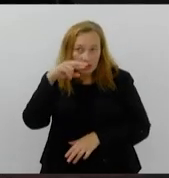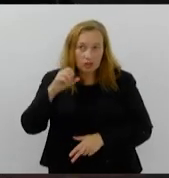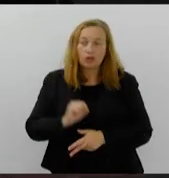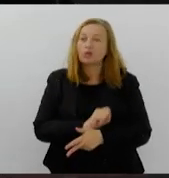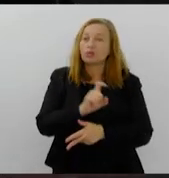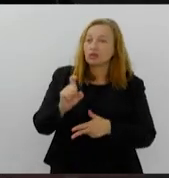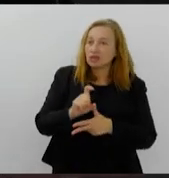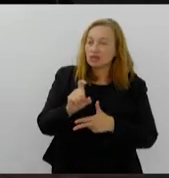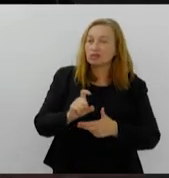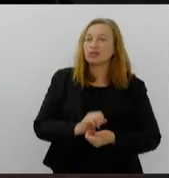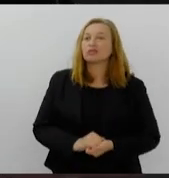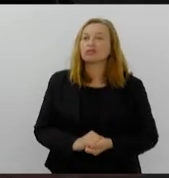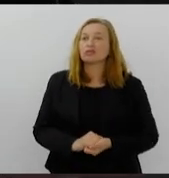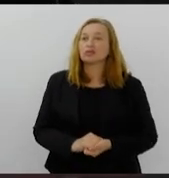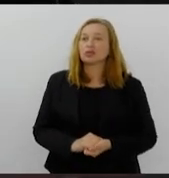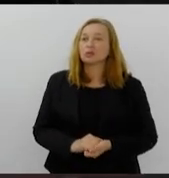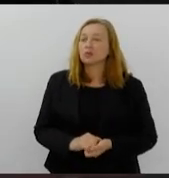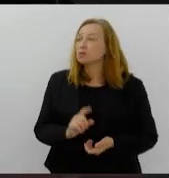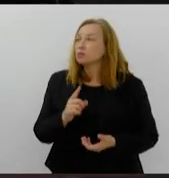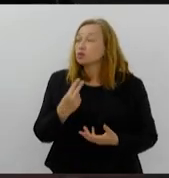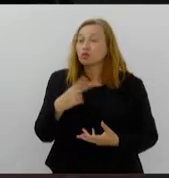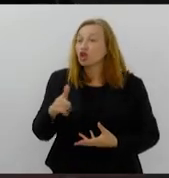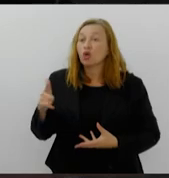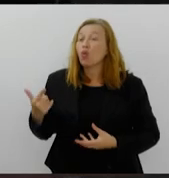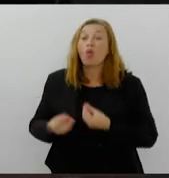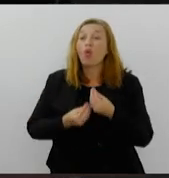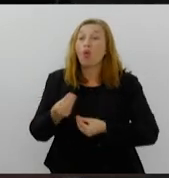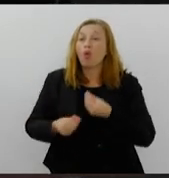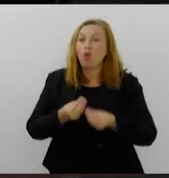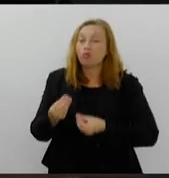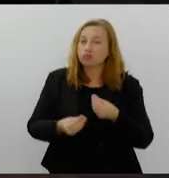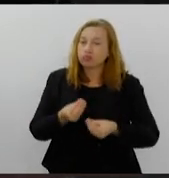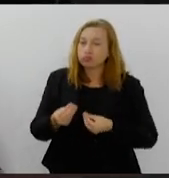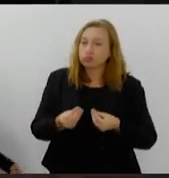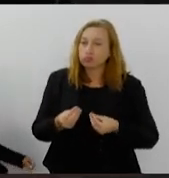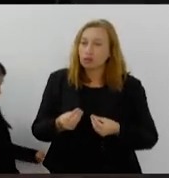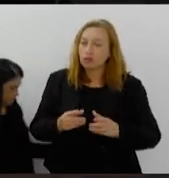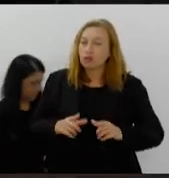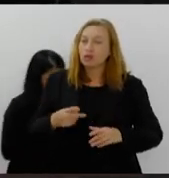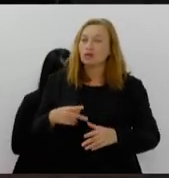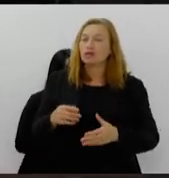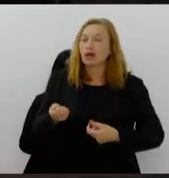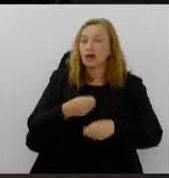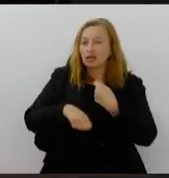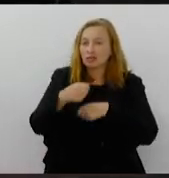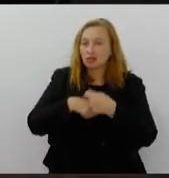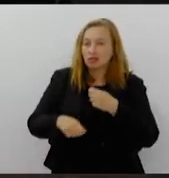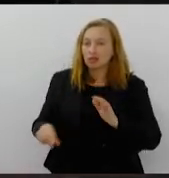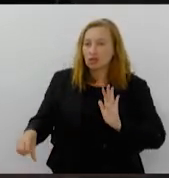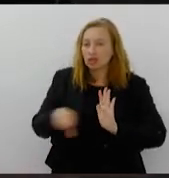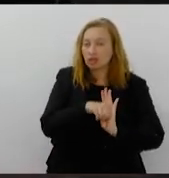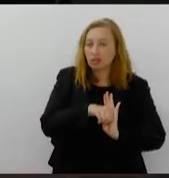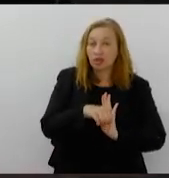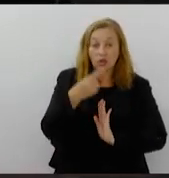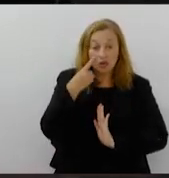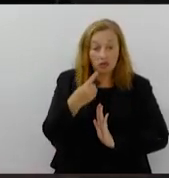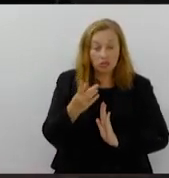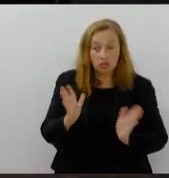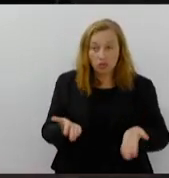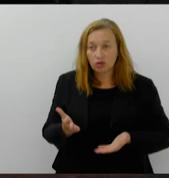Executivo. Não dá para um escândalo de natureza política, administrativa e criminal como esse